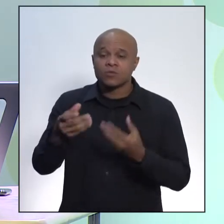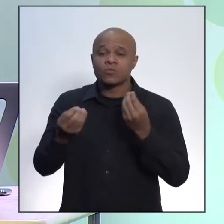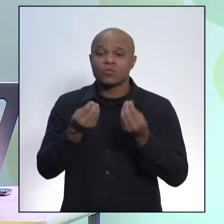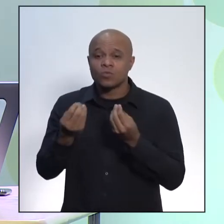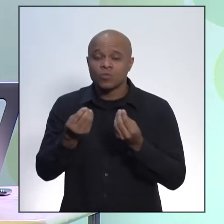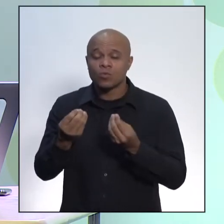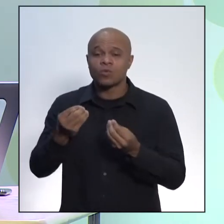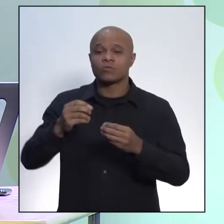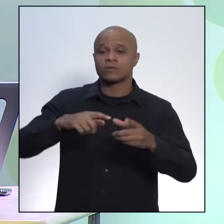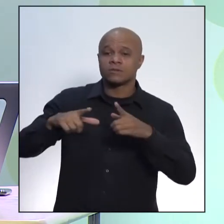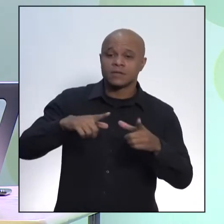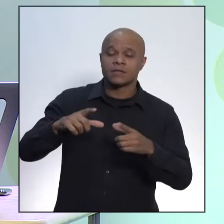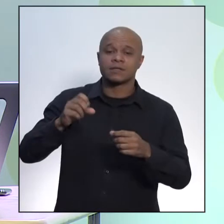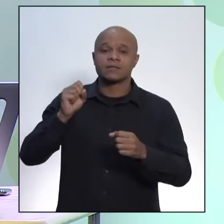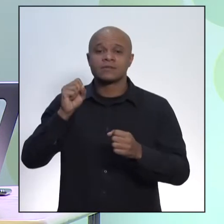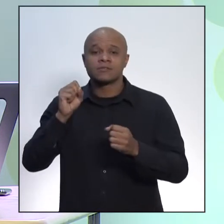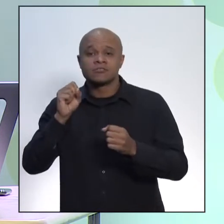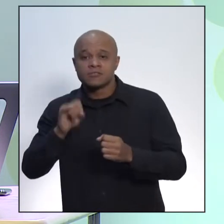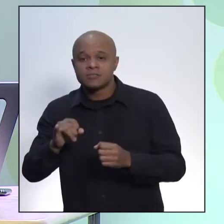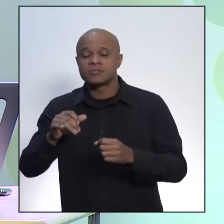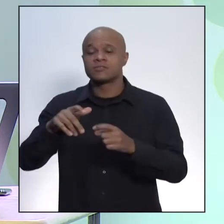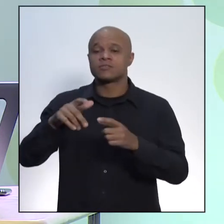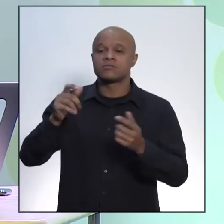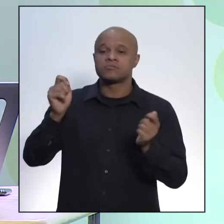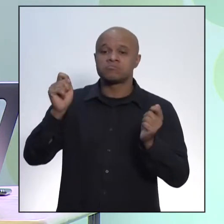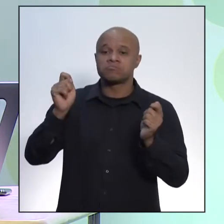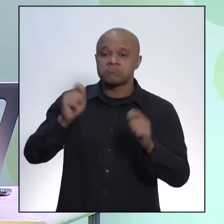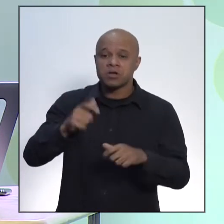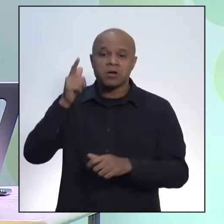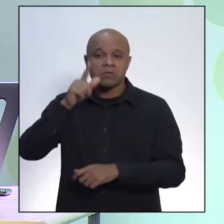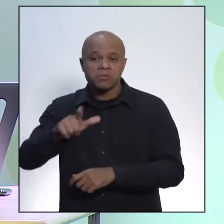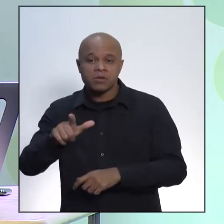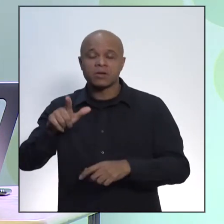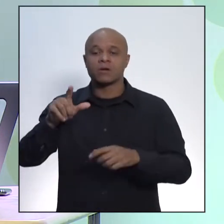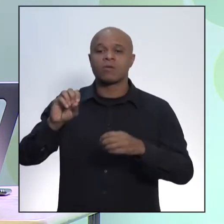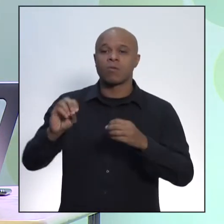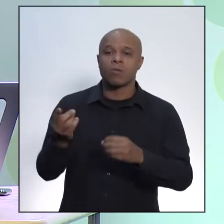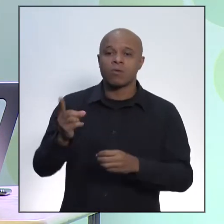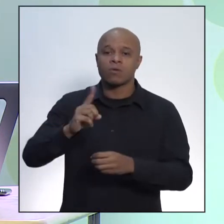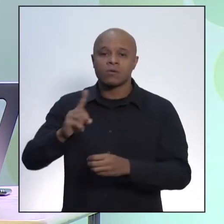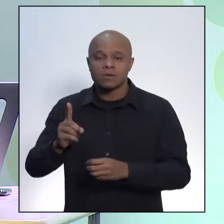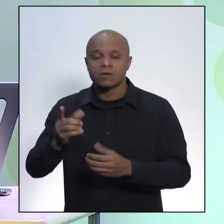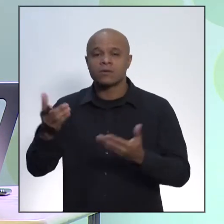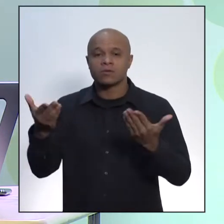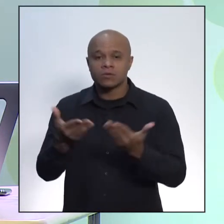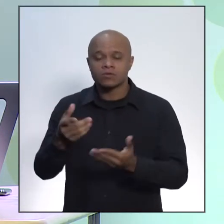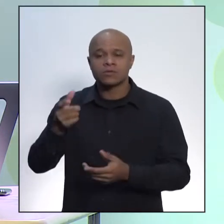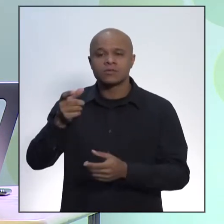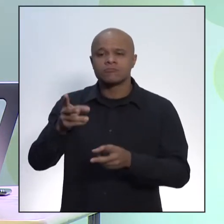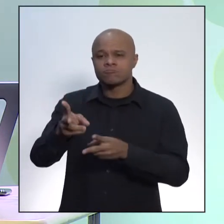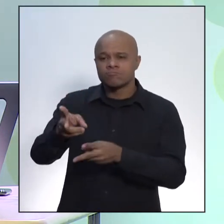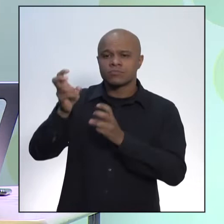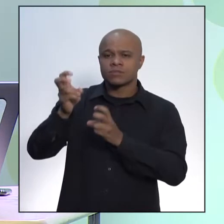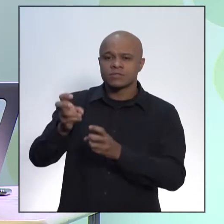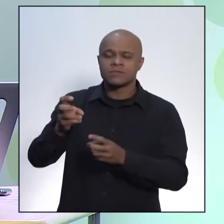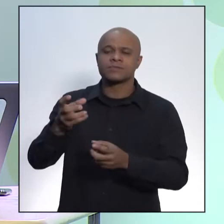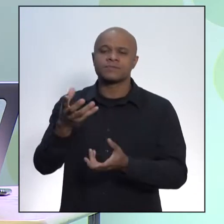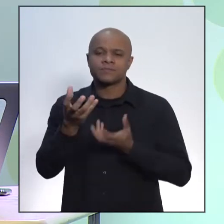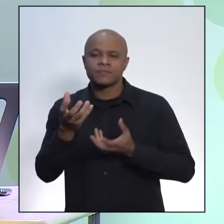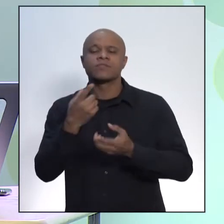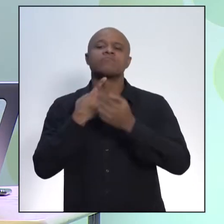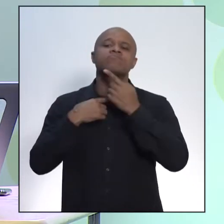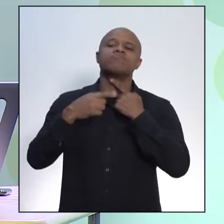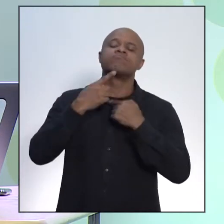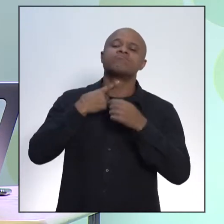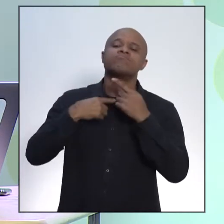com tudo isso que está acontecendo. A gente tem essa... É muito forte para a gente esse nosso desejo de ser um espaço